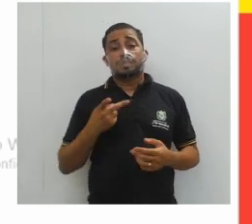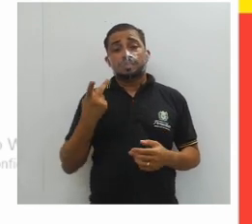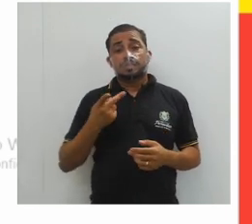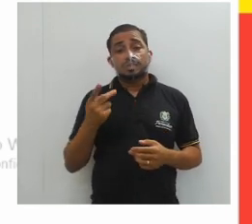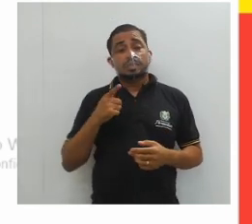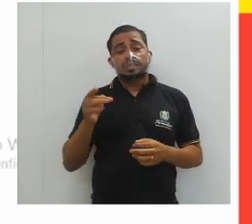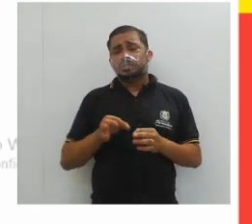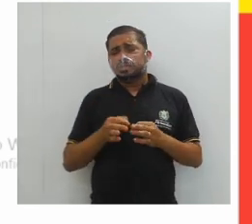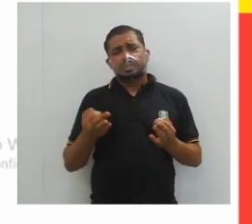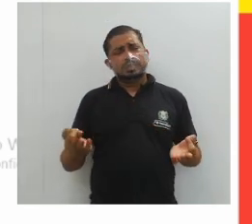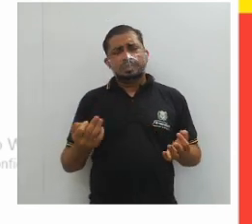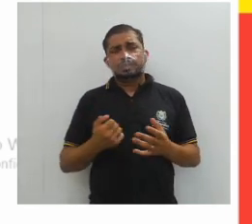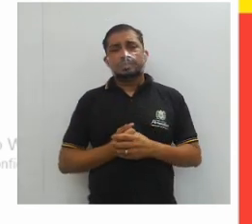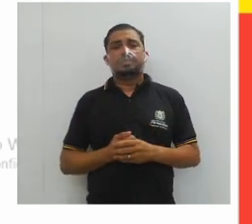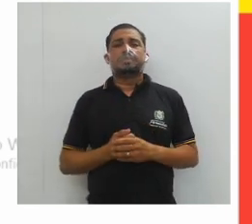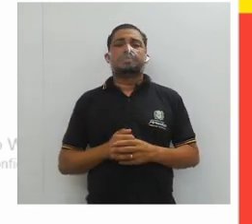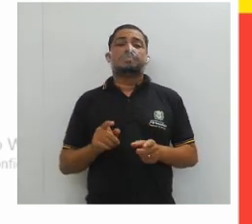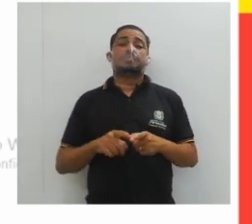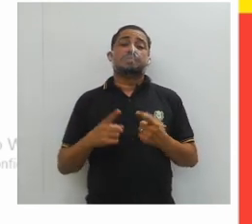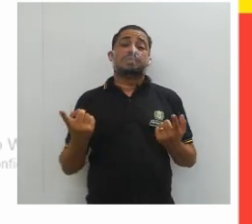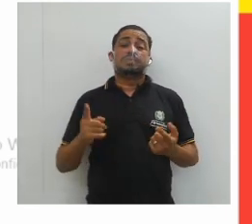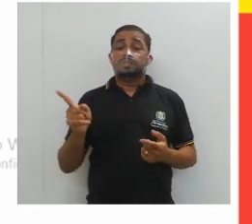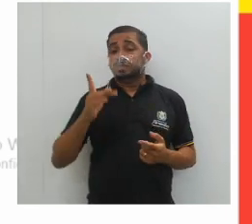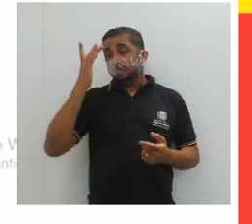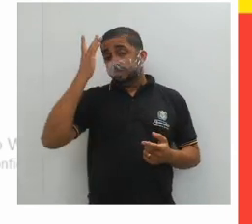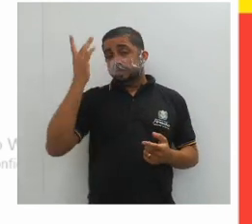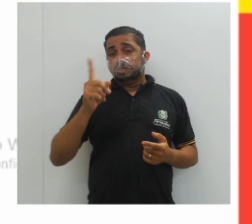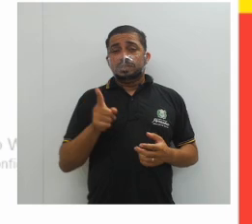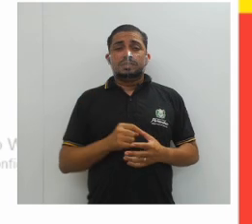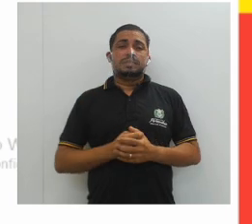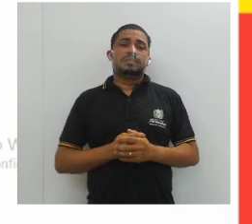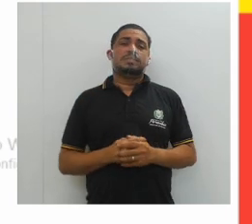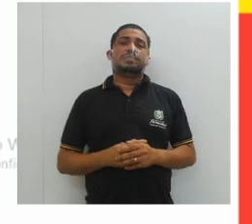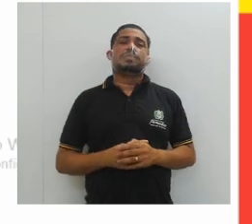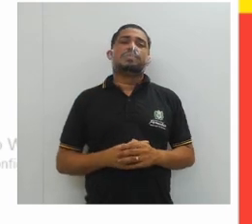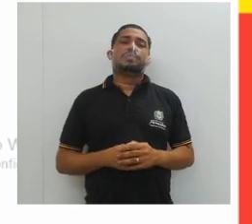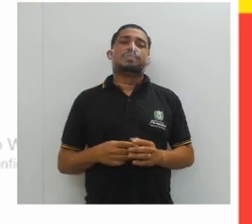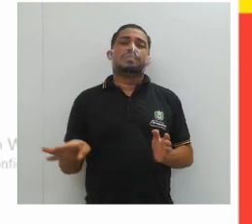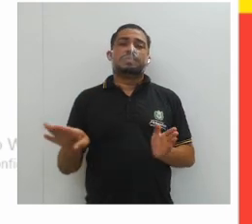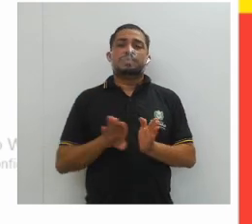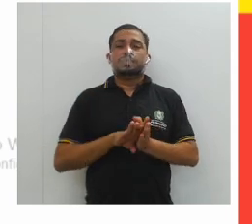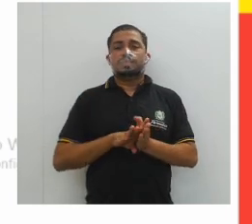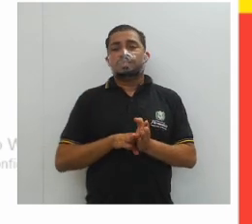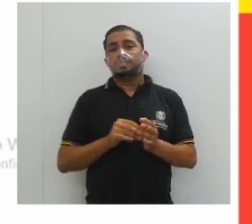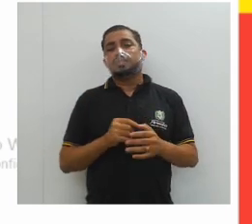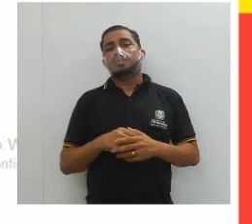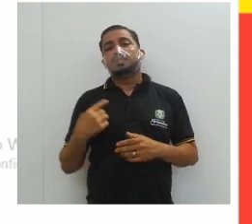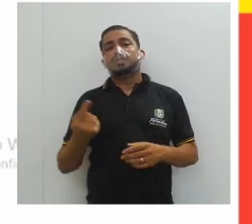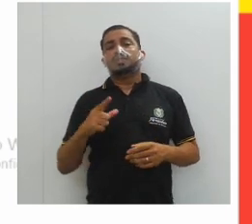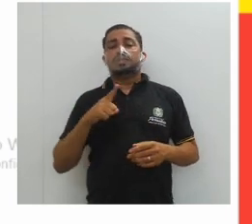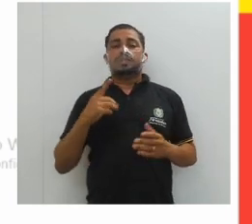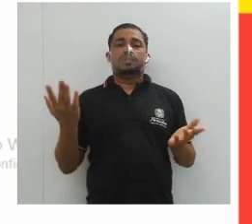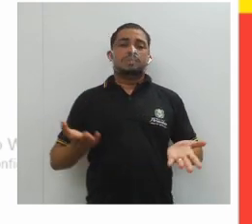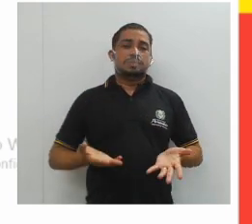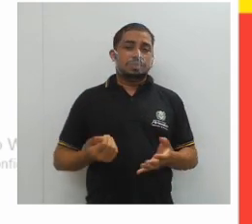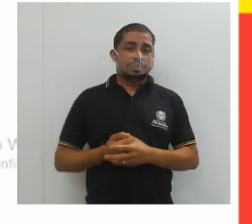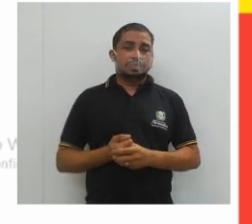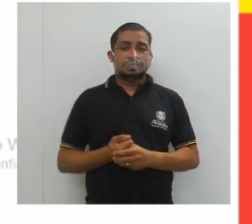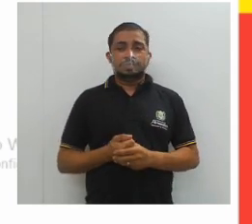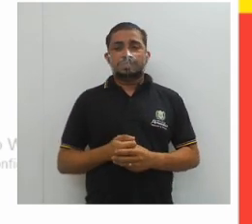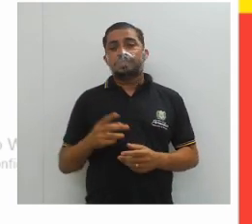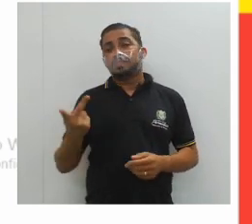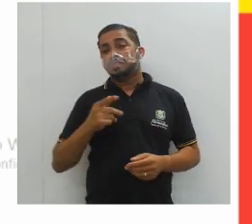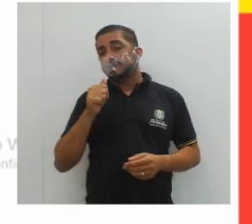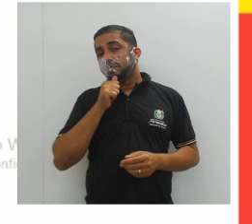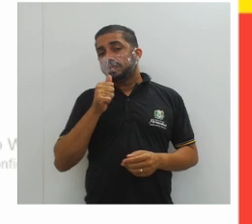com uma simplicidade tão grande, né? Mas não foi fácil não, gente. Não foi fácil chegar até o momento que a gente tem hoje. Falando ainda